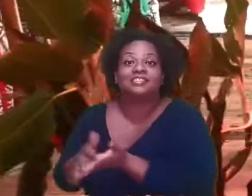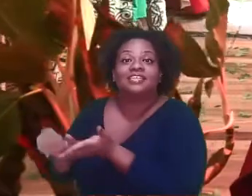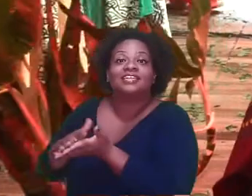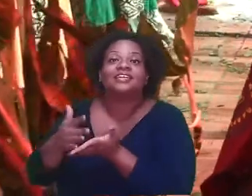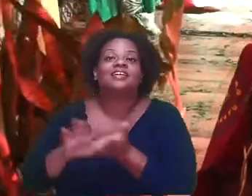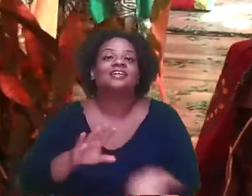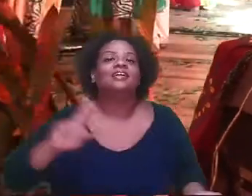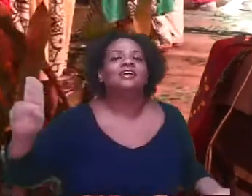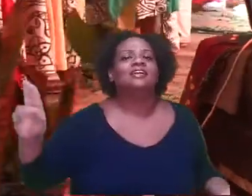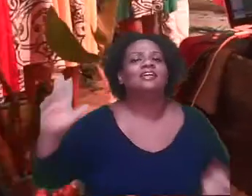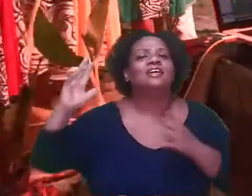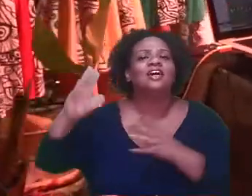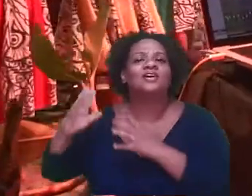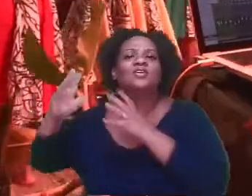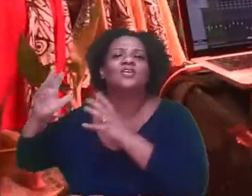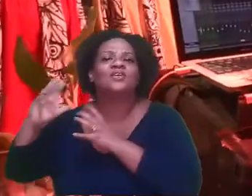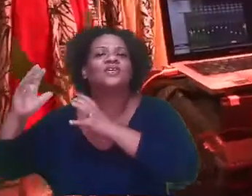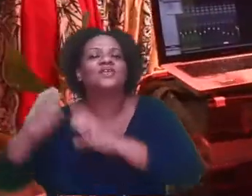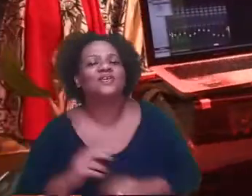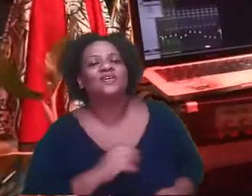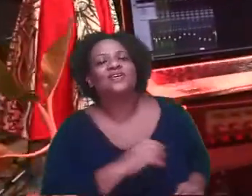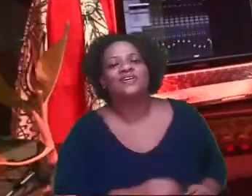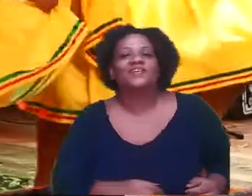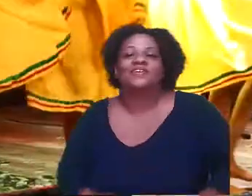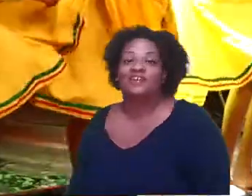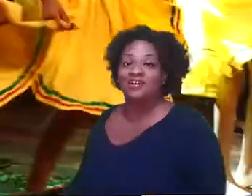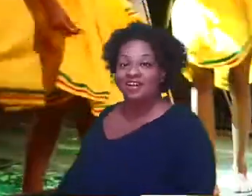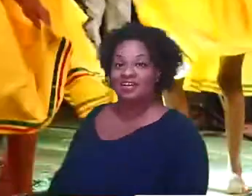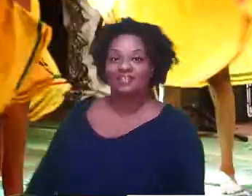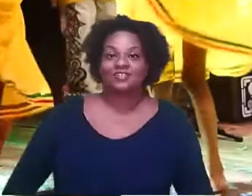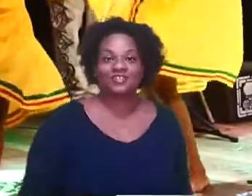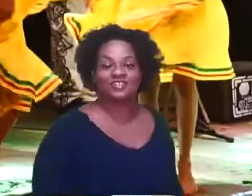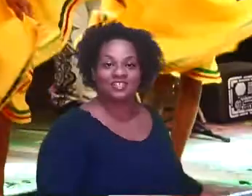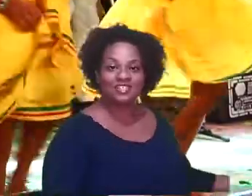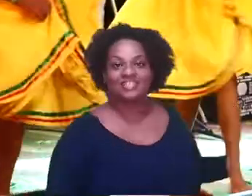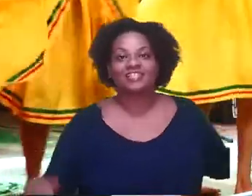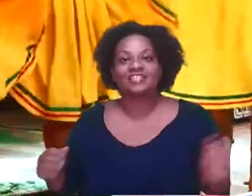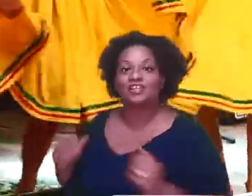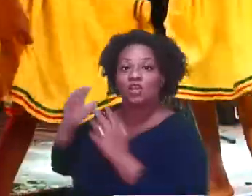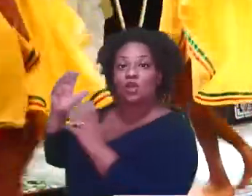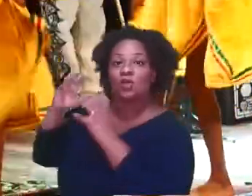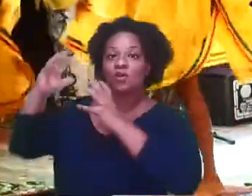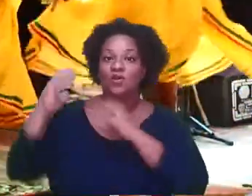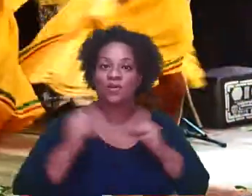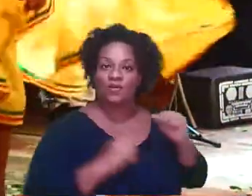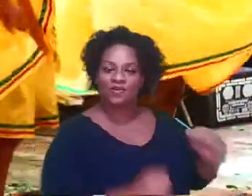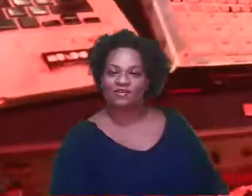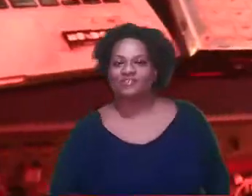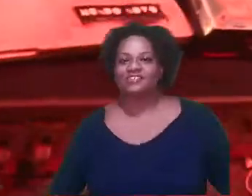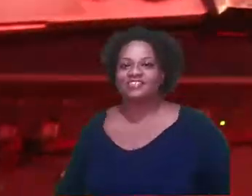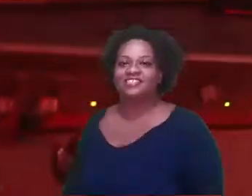Diga lá que coco é. É o Coco de Ubingada. Diga lá que coco é. É o Coco de